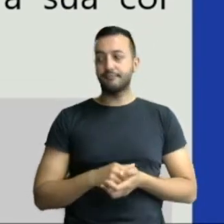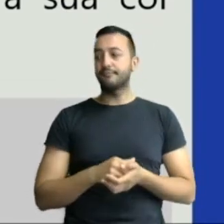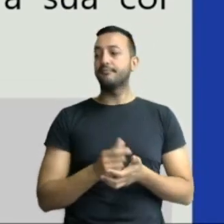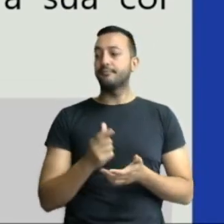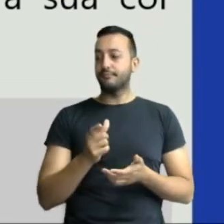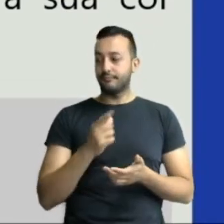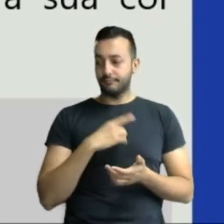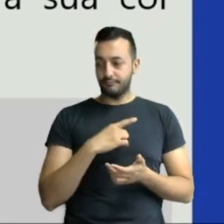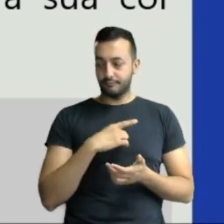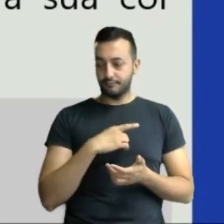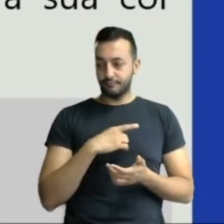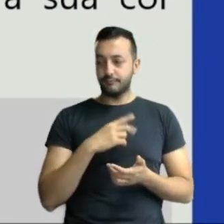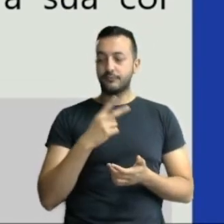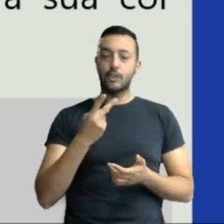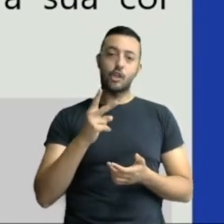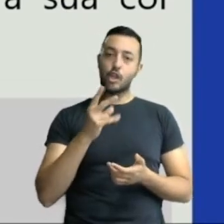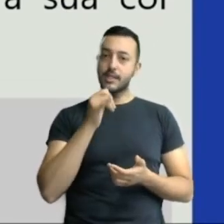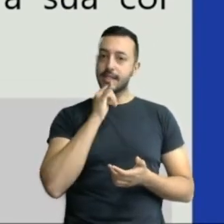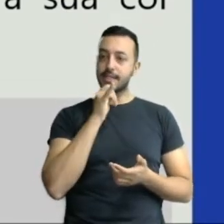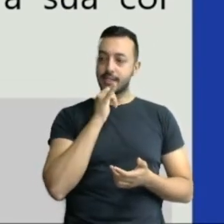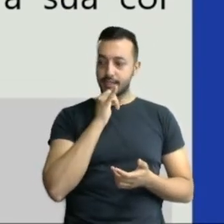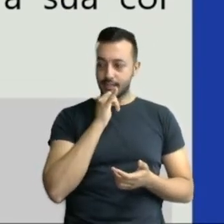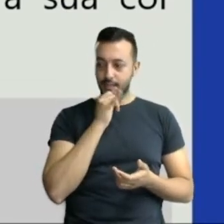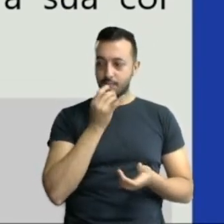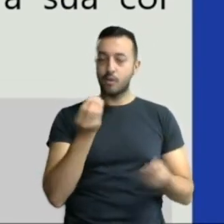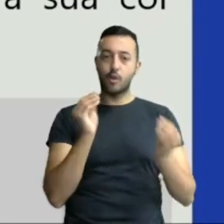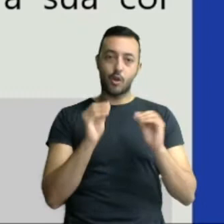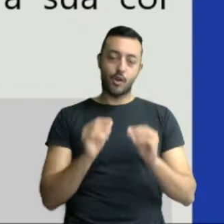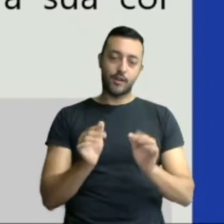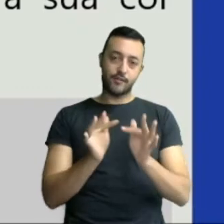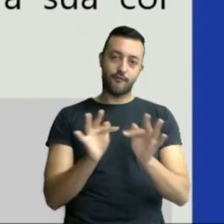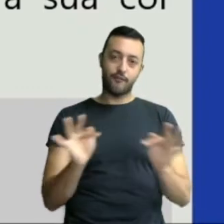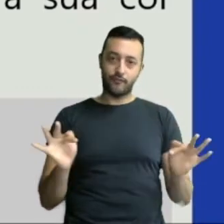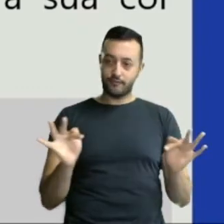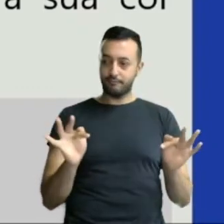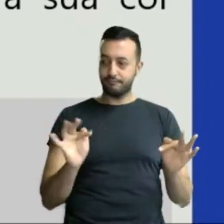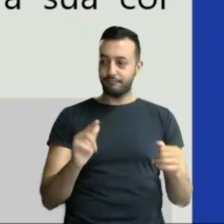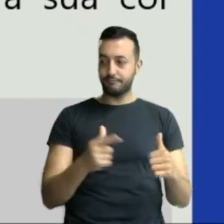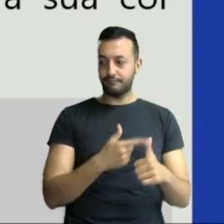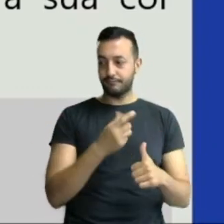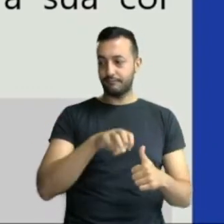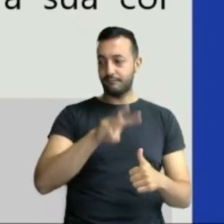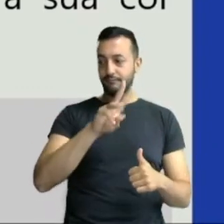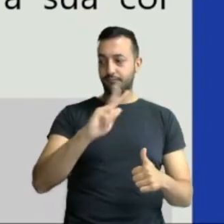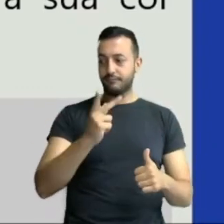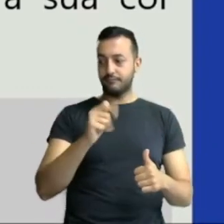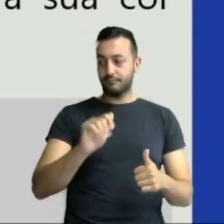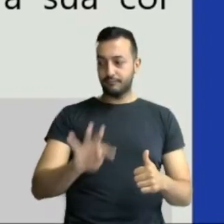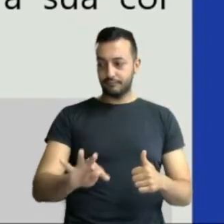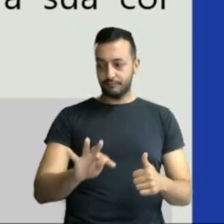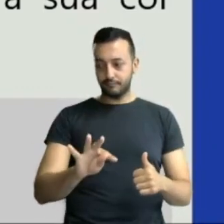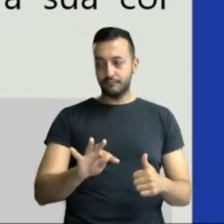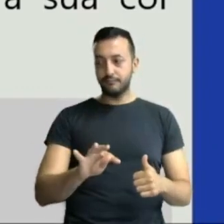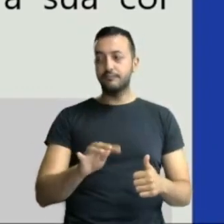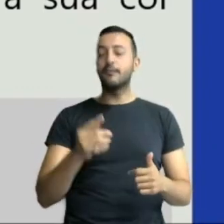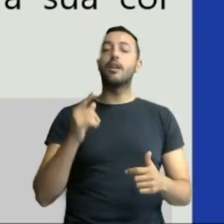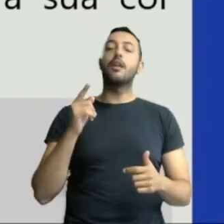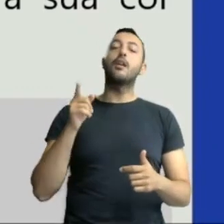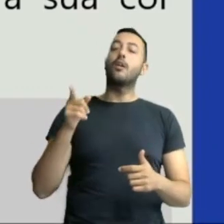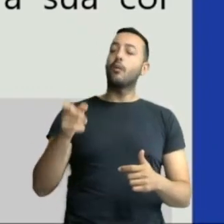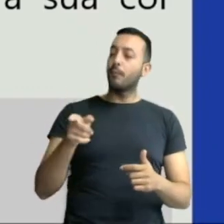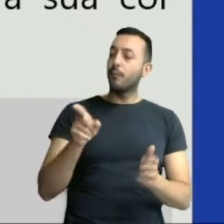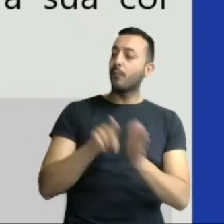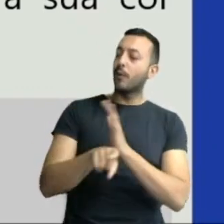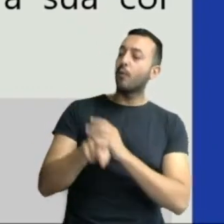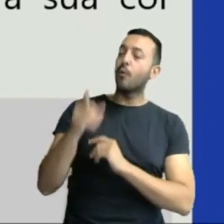Temos aí dois exemplos de colocações em frases. Primeiro com what. What is your favorite